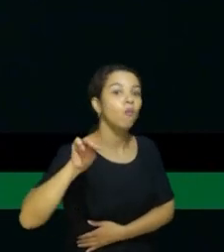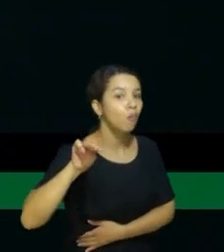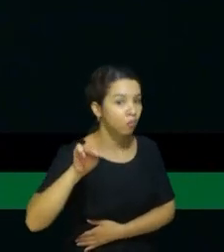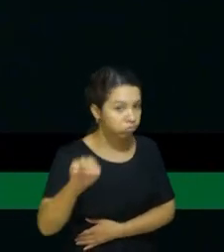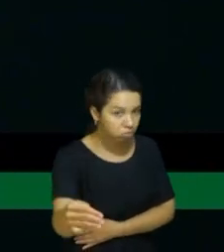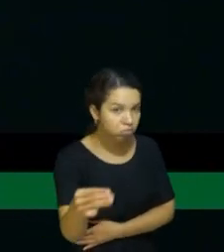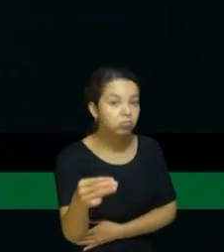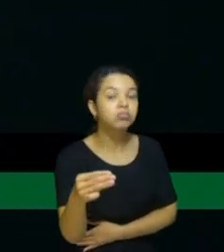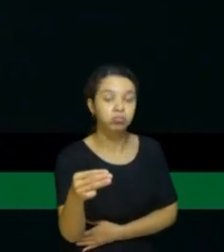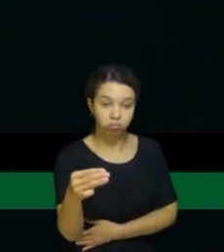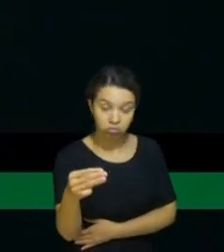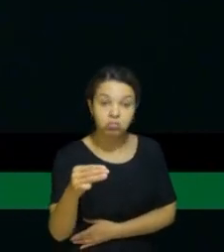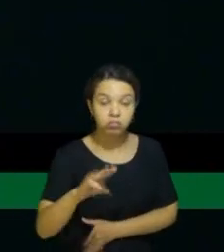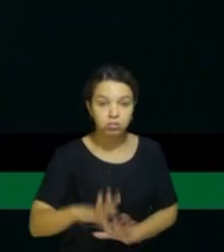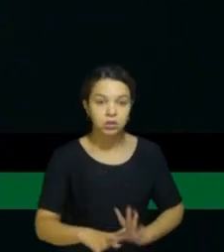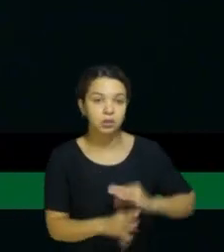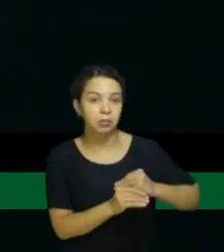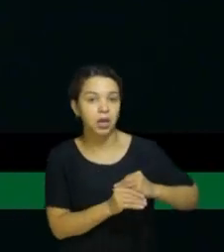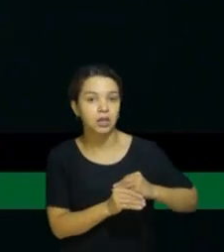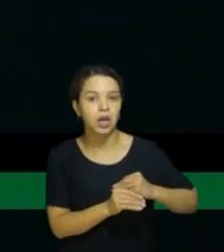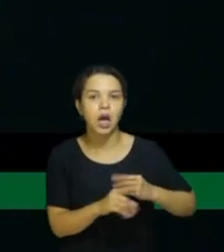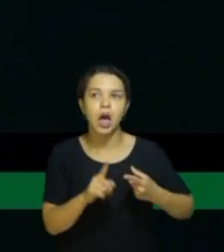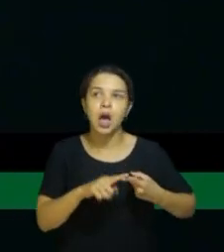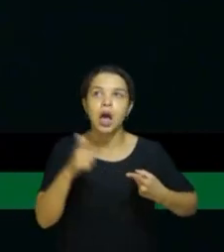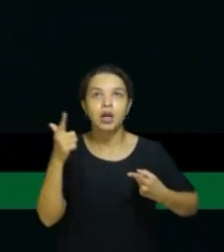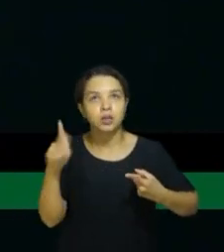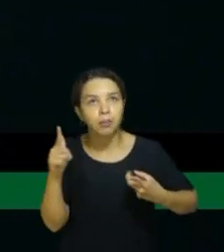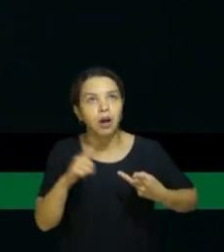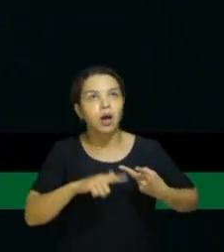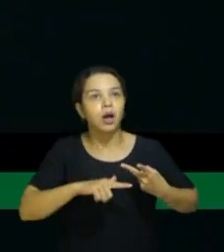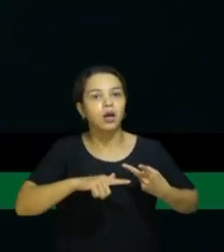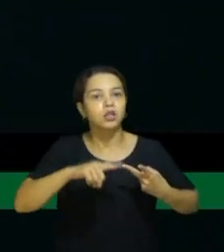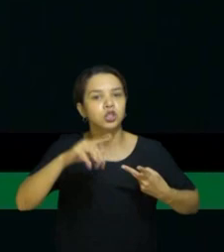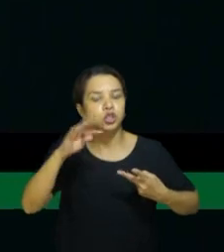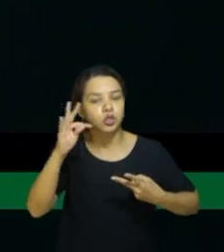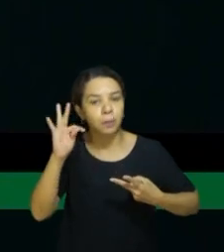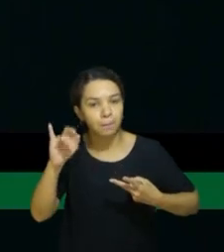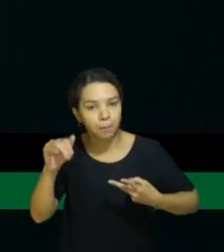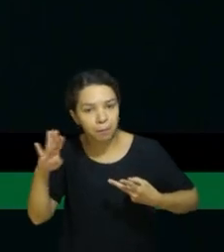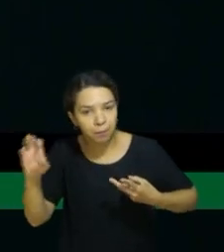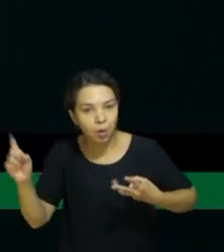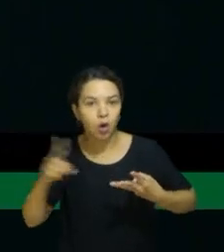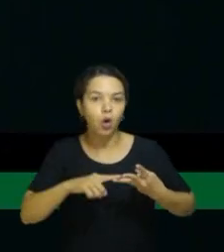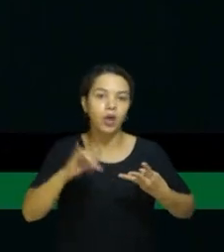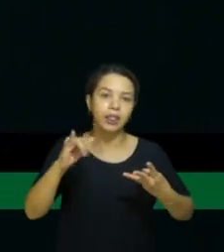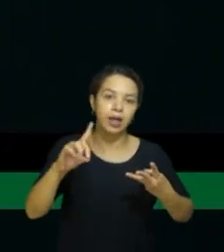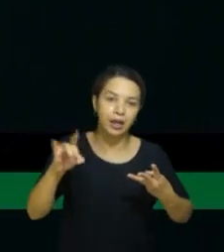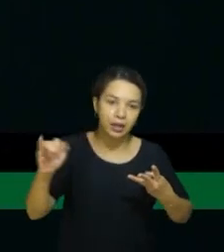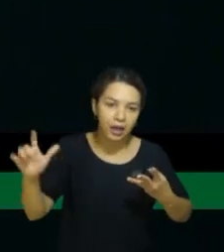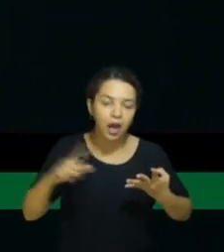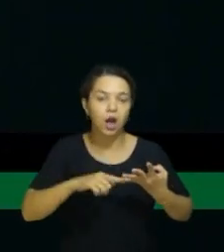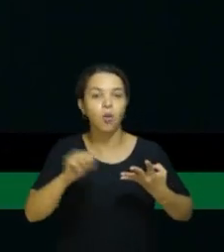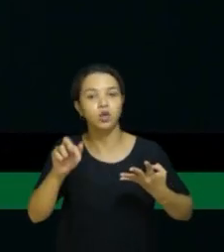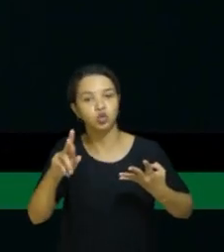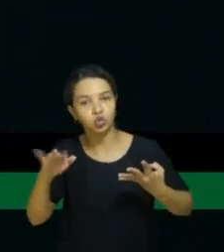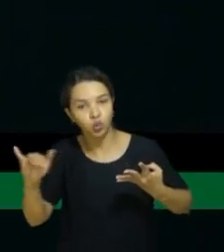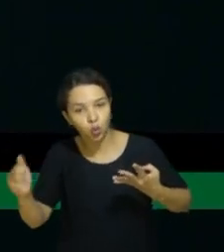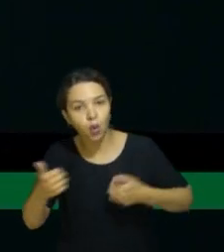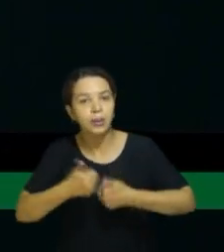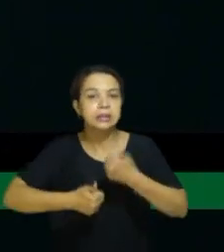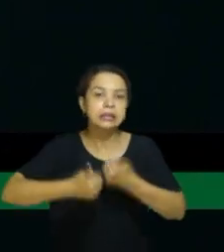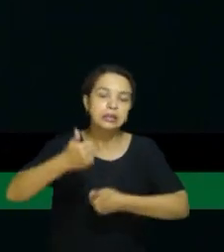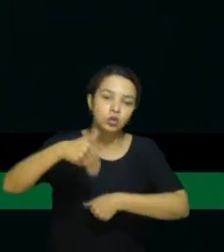em emenda parlamentar para Gaspar para Timbó para Indaial para Ascurra para Benedito Novo para Maçaranduba para Luiz